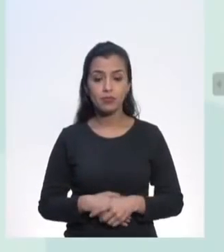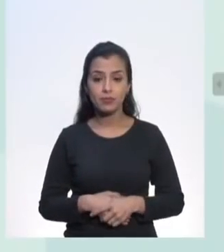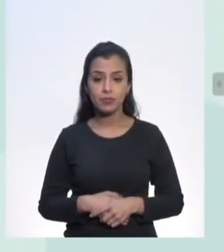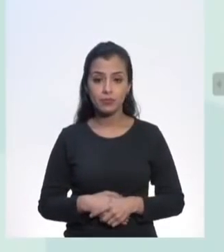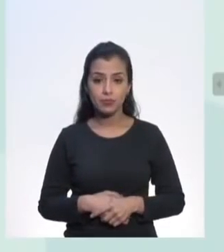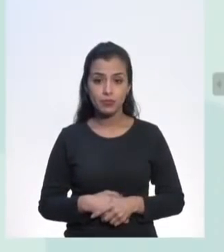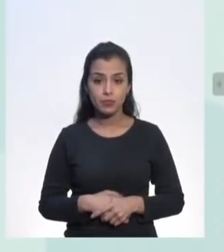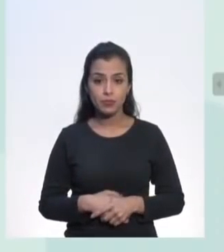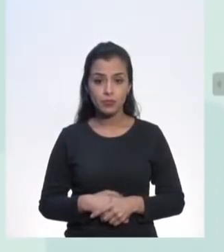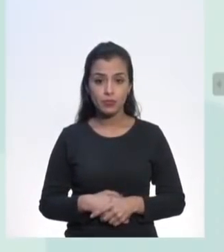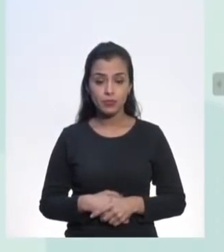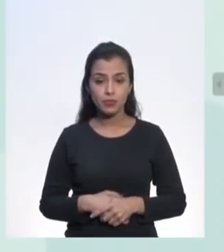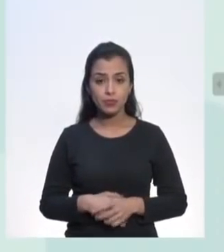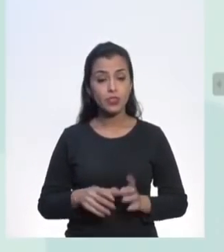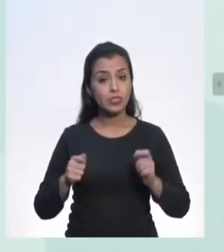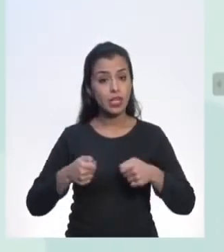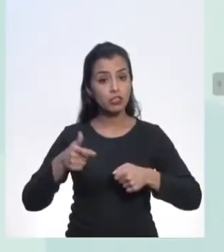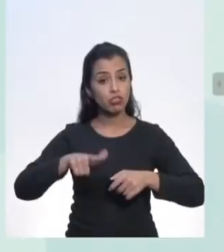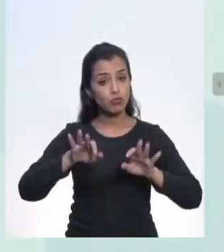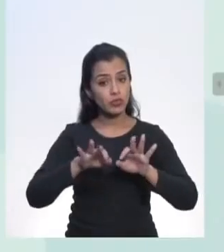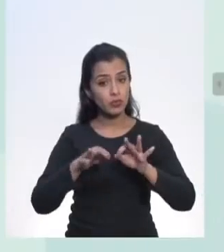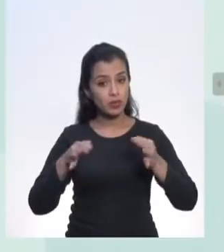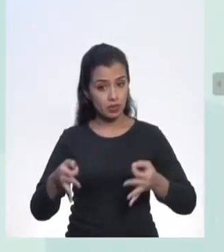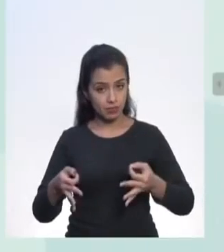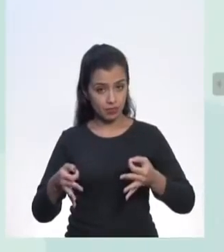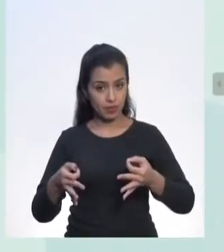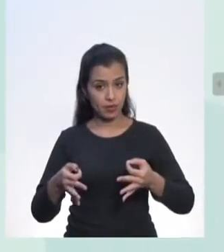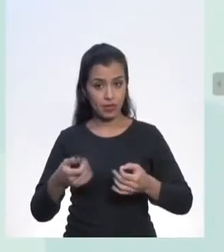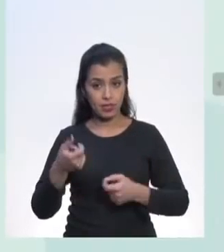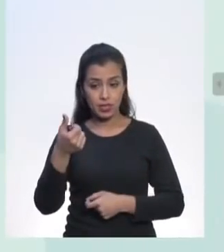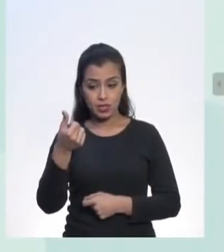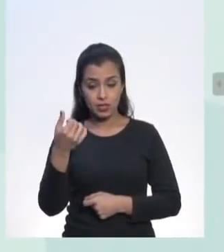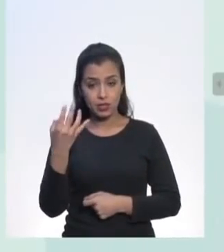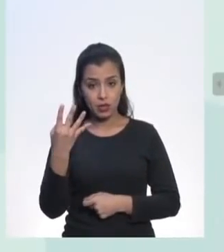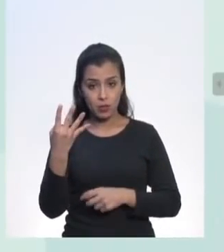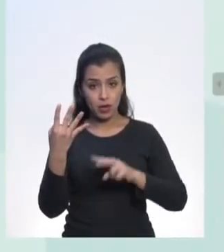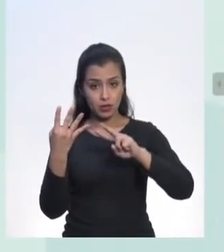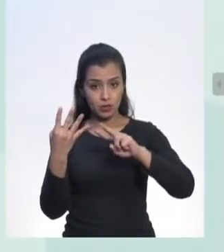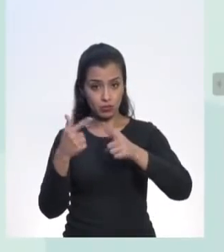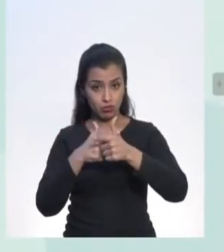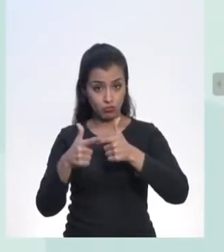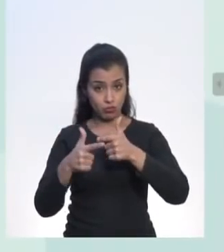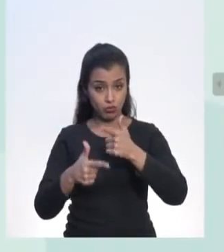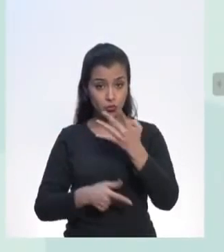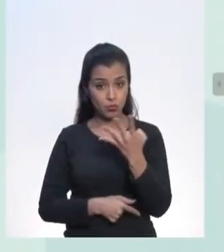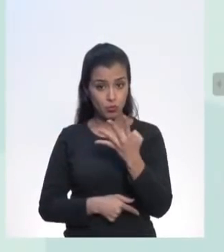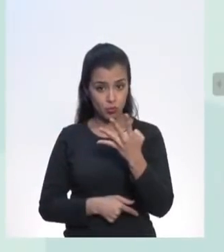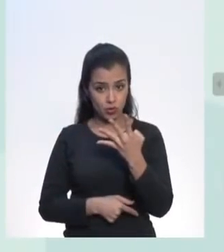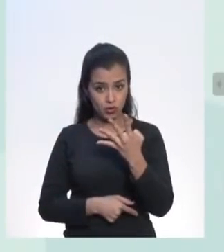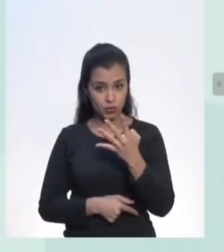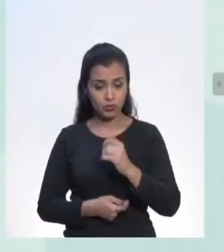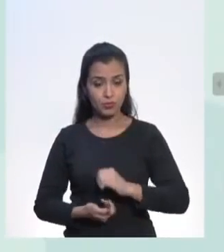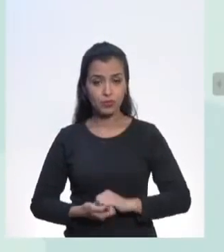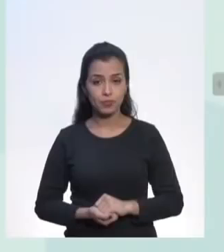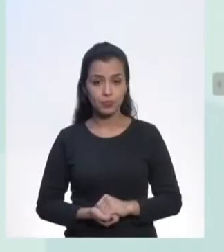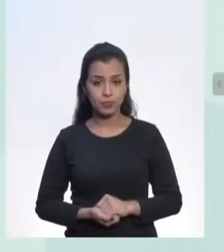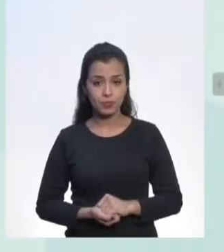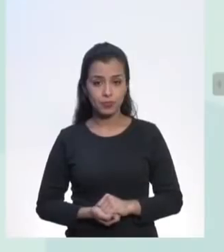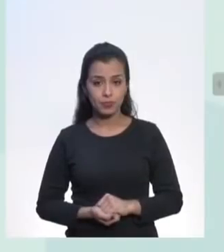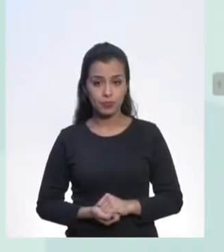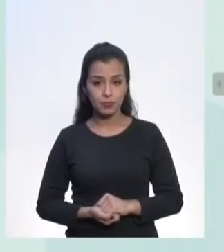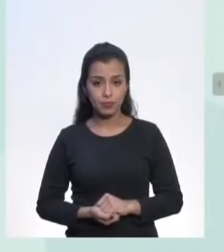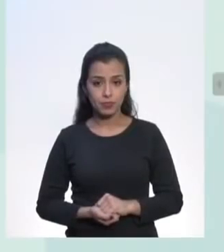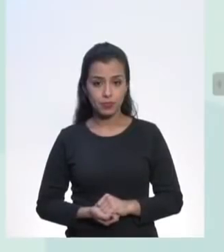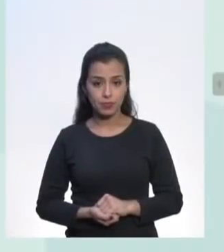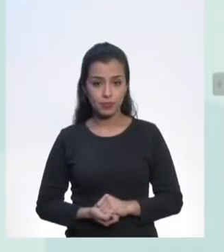em cima e embaixo por 4. 64 dividido por 4... Opa, fez um risco a mais